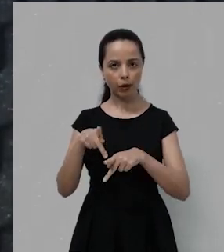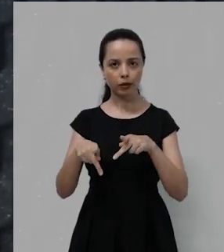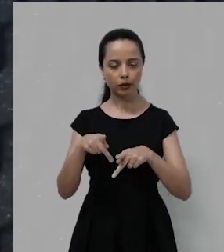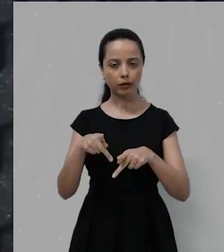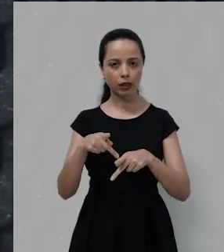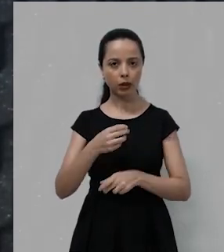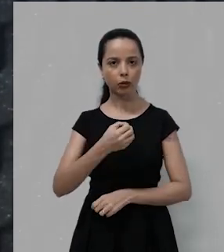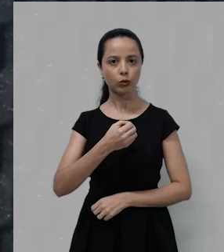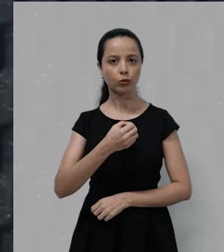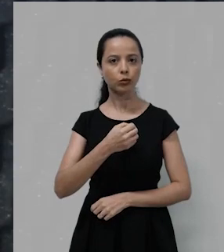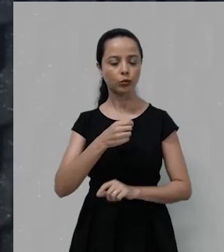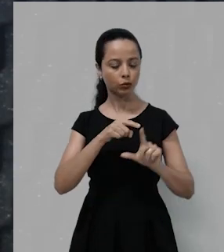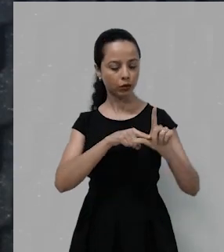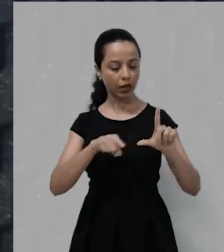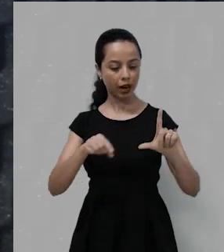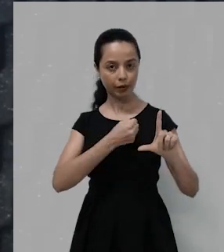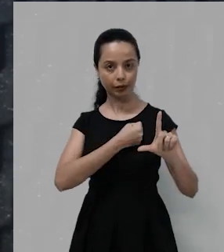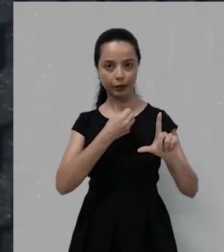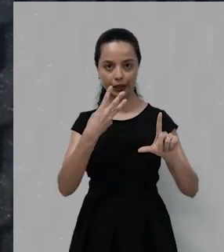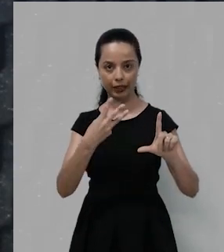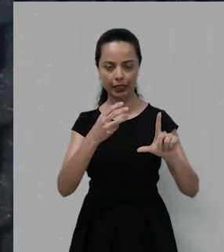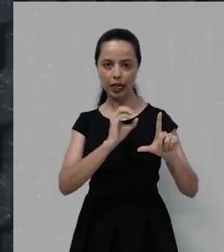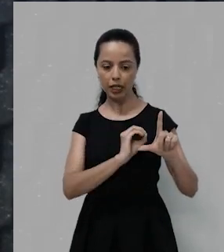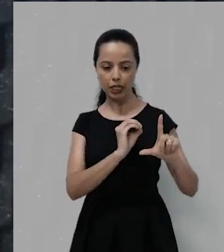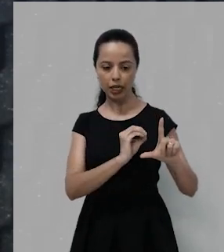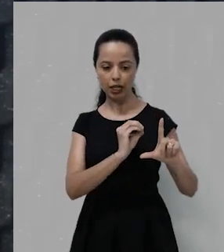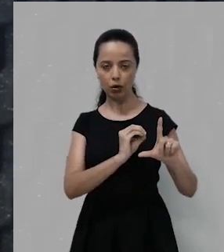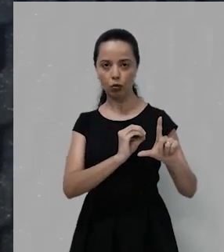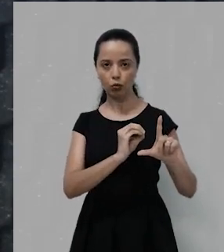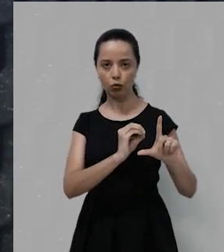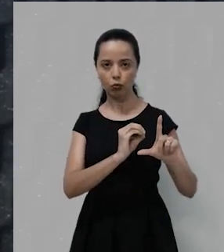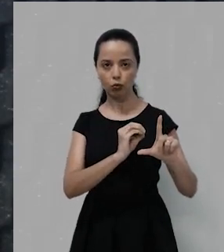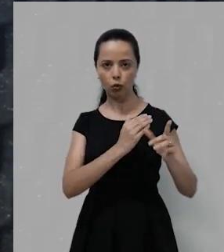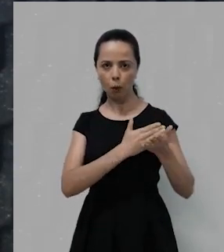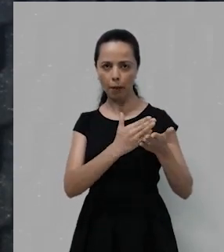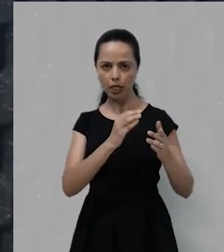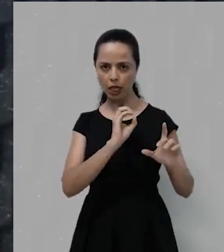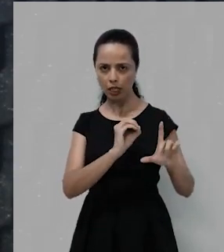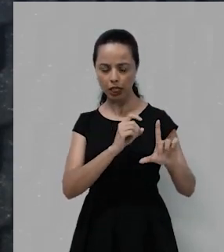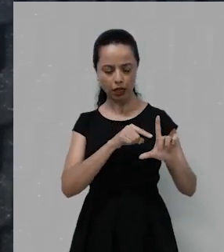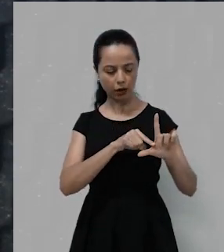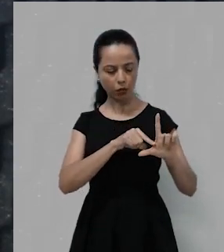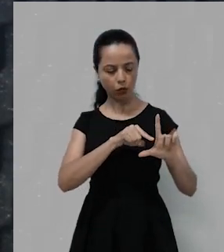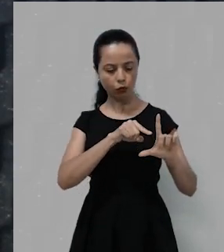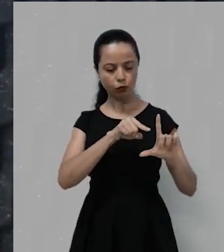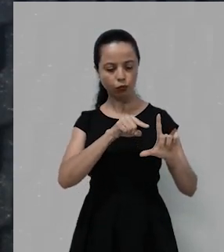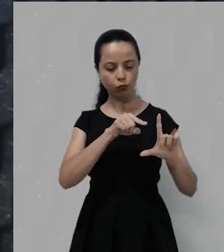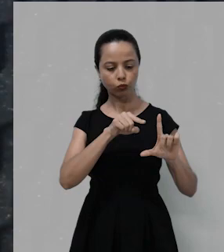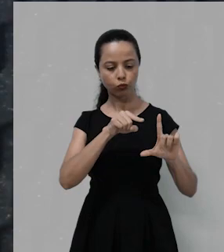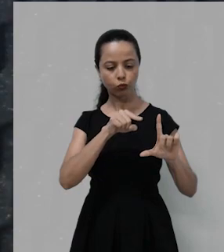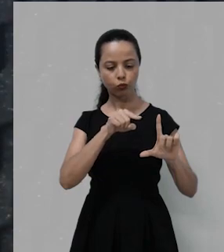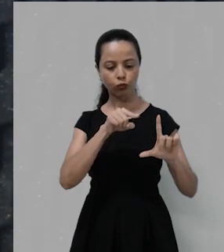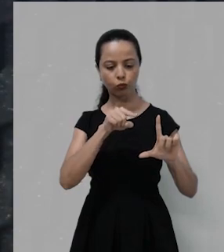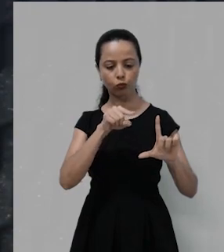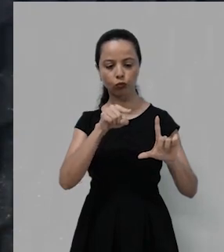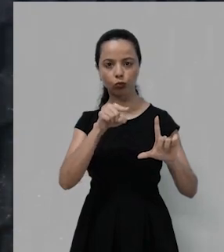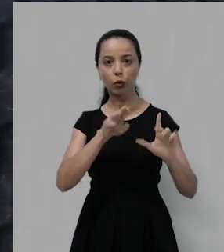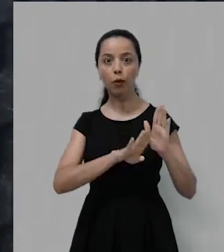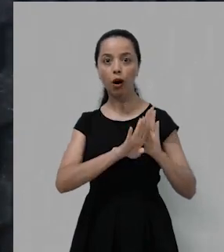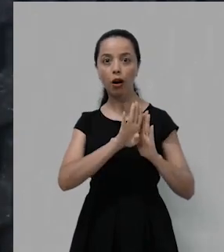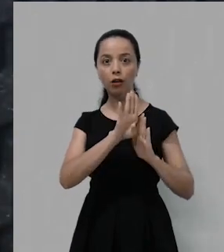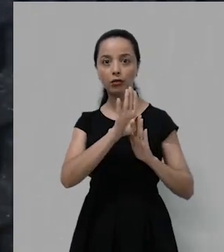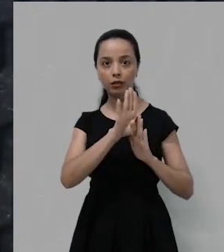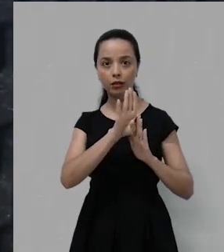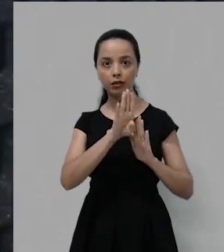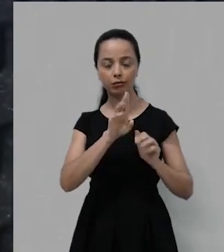era 0. Ao passar o tempo em horas, foi aumentando a densidade, ou seja,